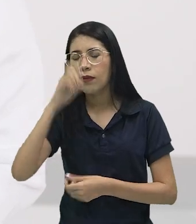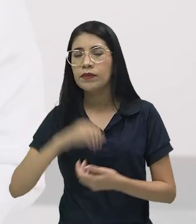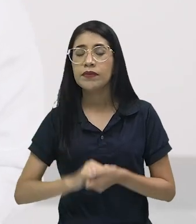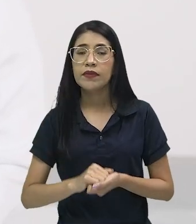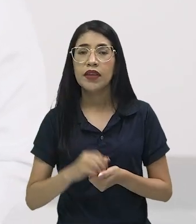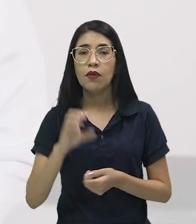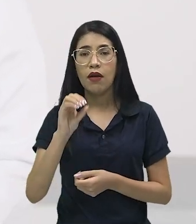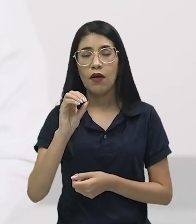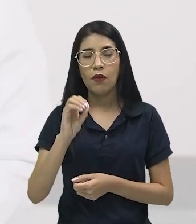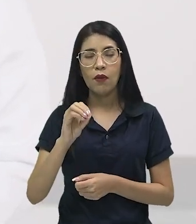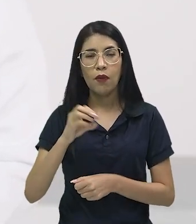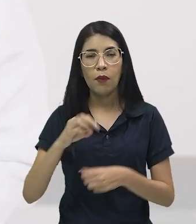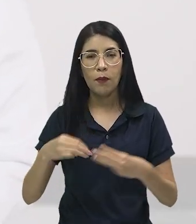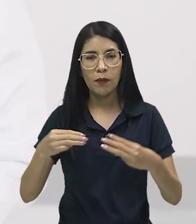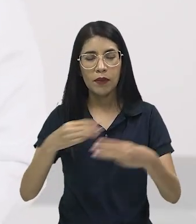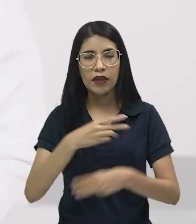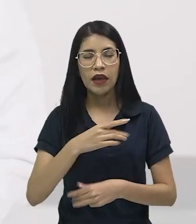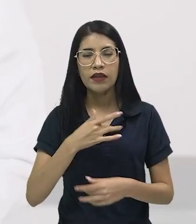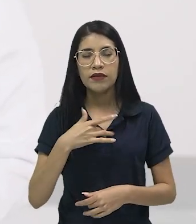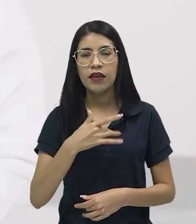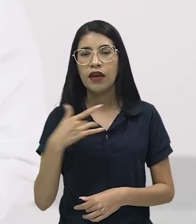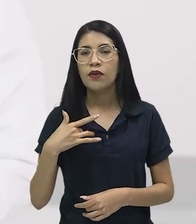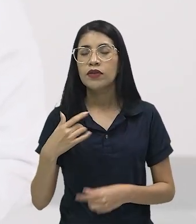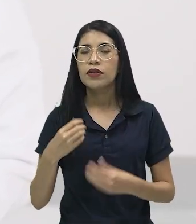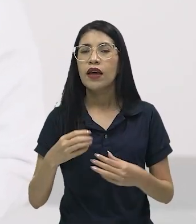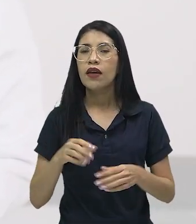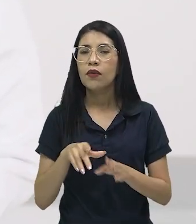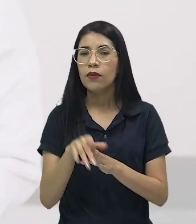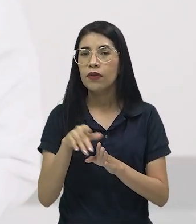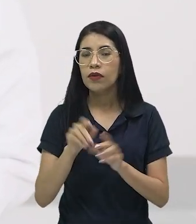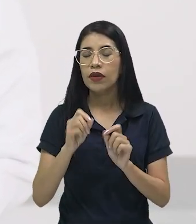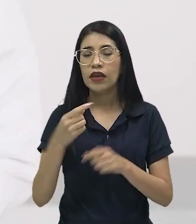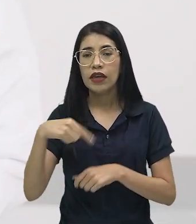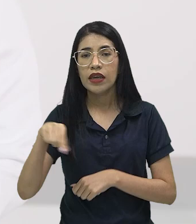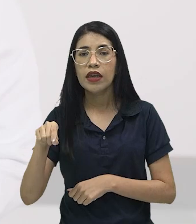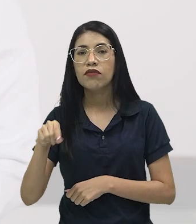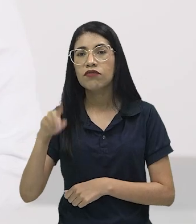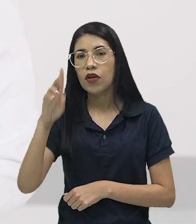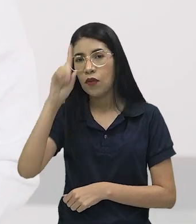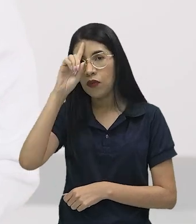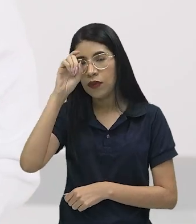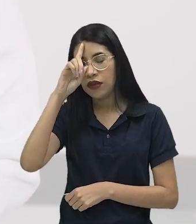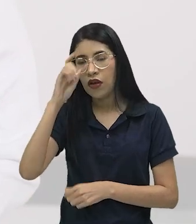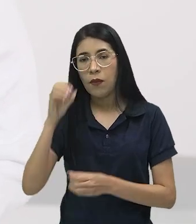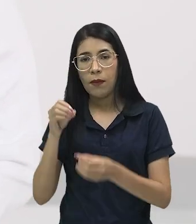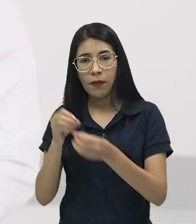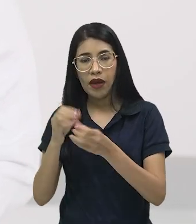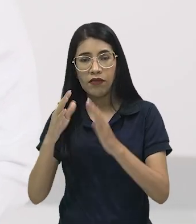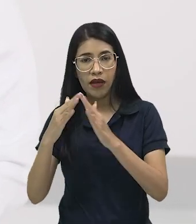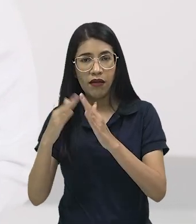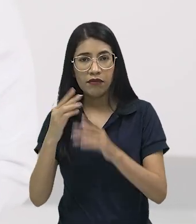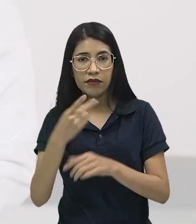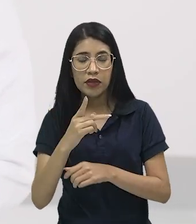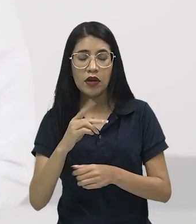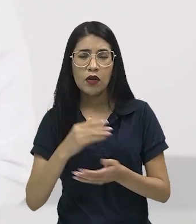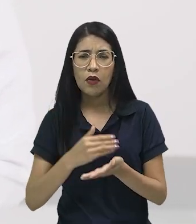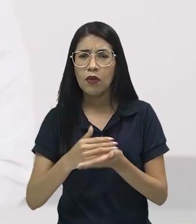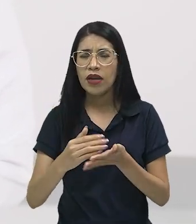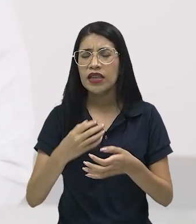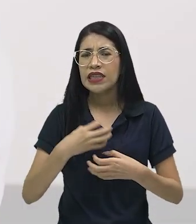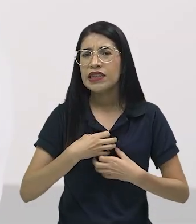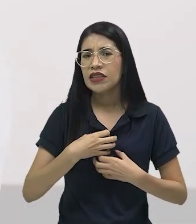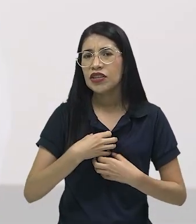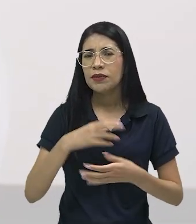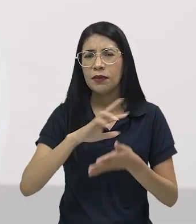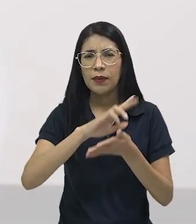da Saúde é para que se procure o serviço de saúde mais próximo da sua residência, assim que se iniciarem os